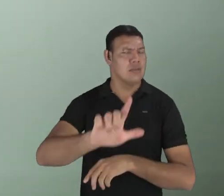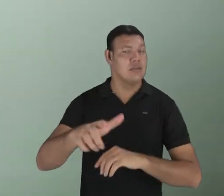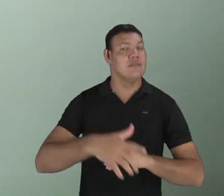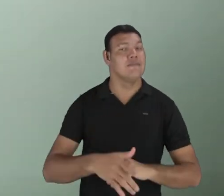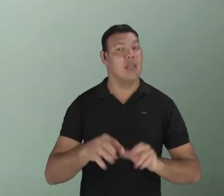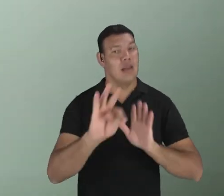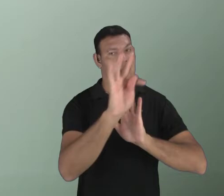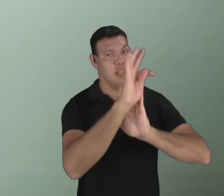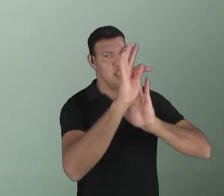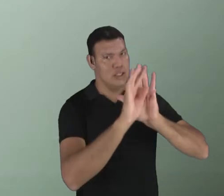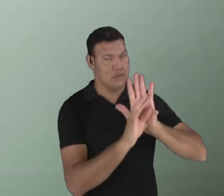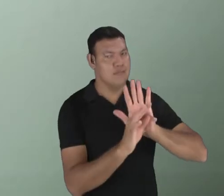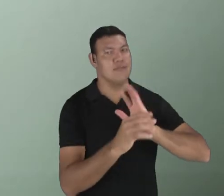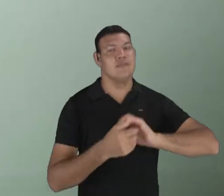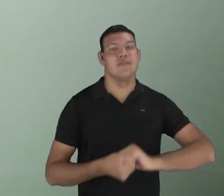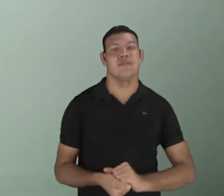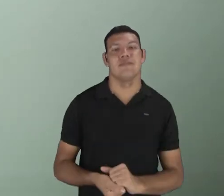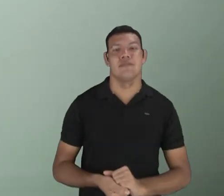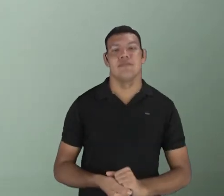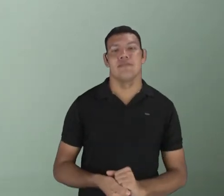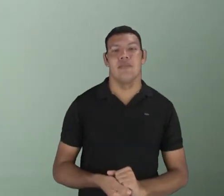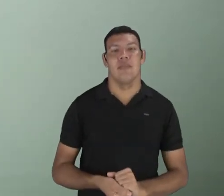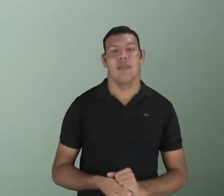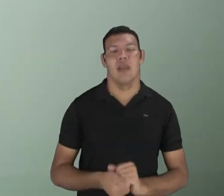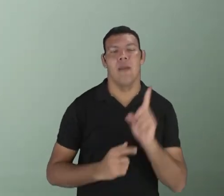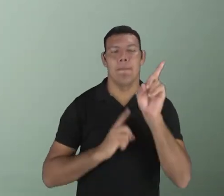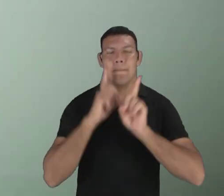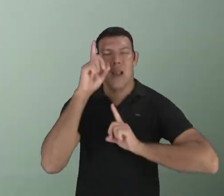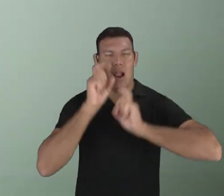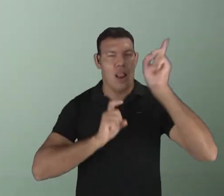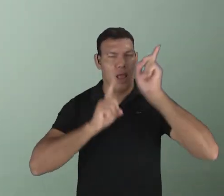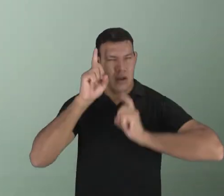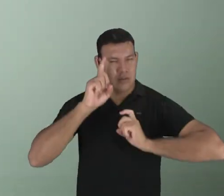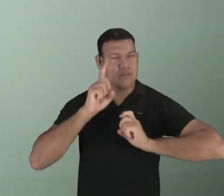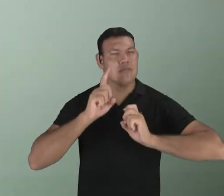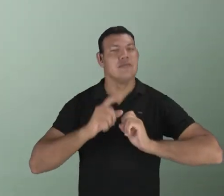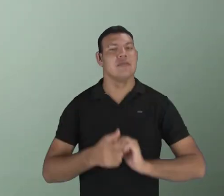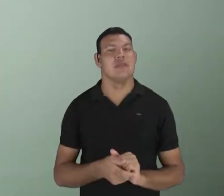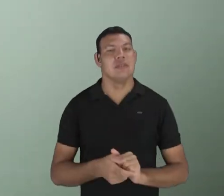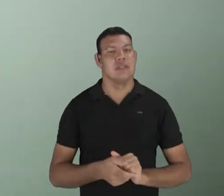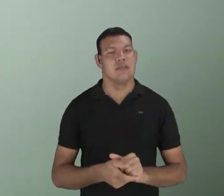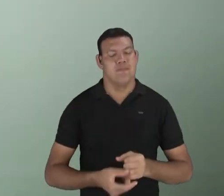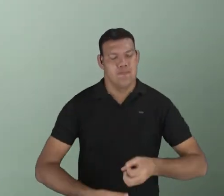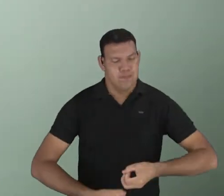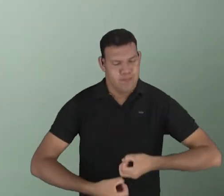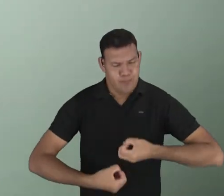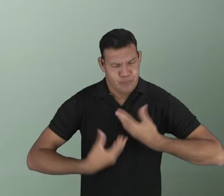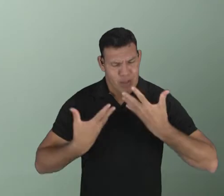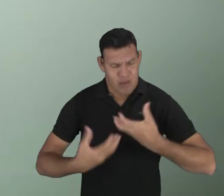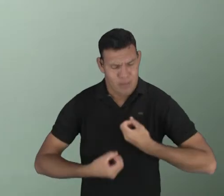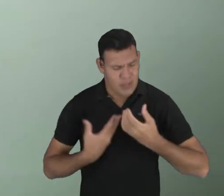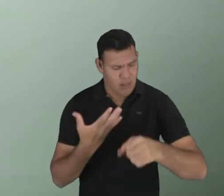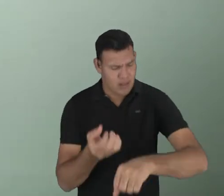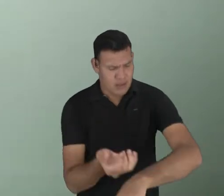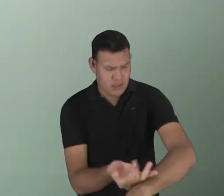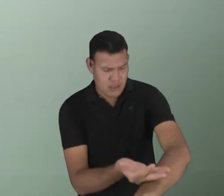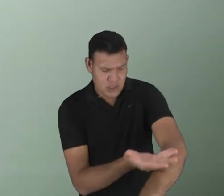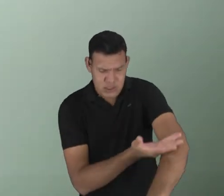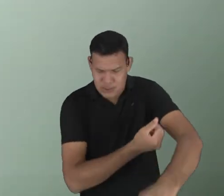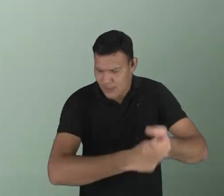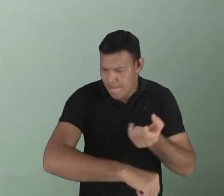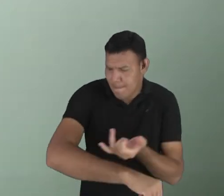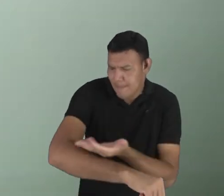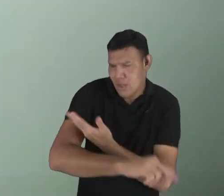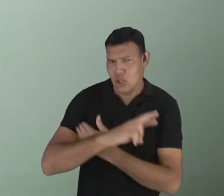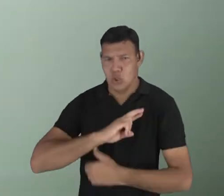Porque são textos que eles usam da expressividade, trazer os sentimentos, trazer